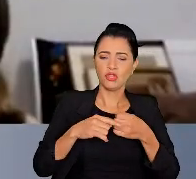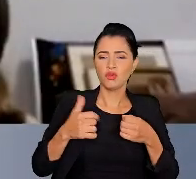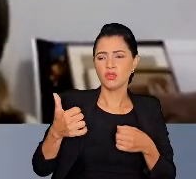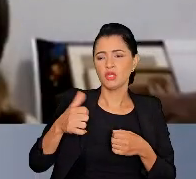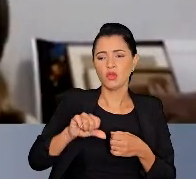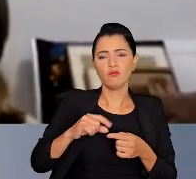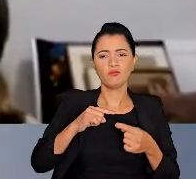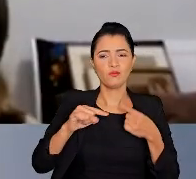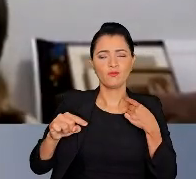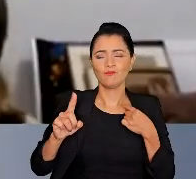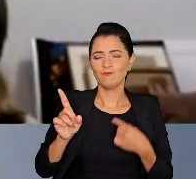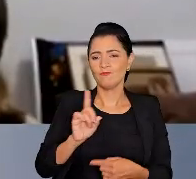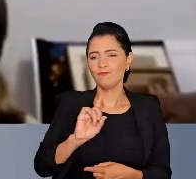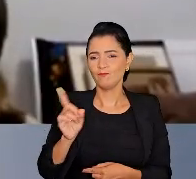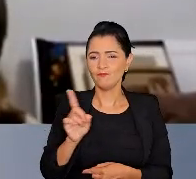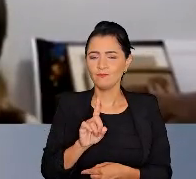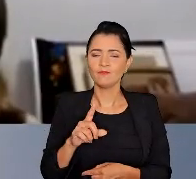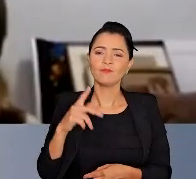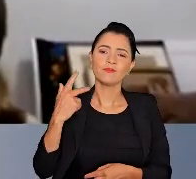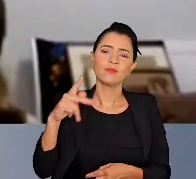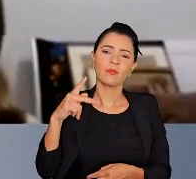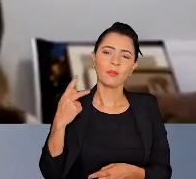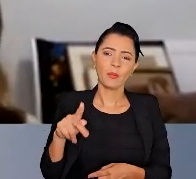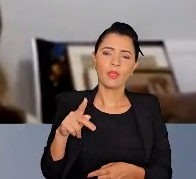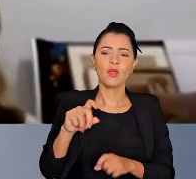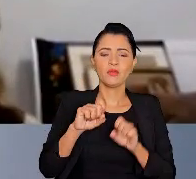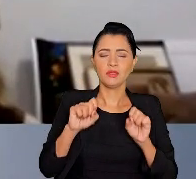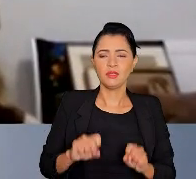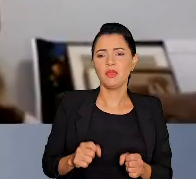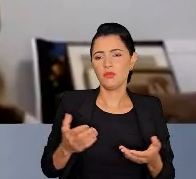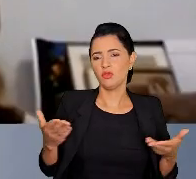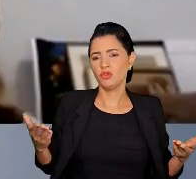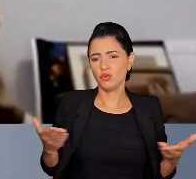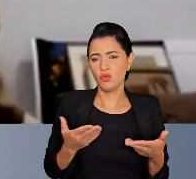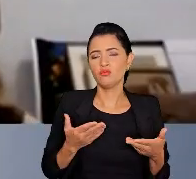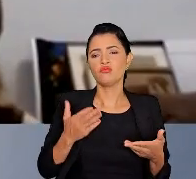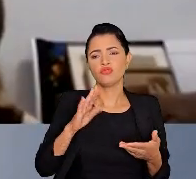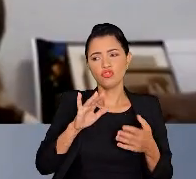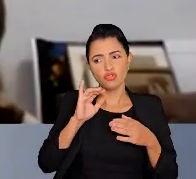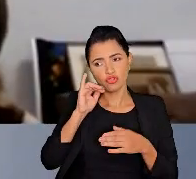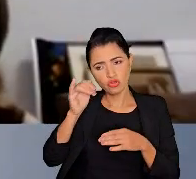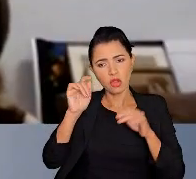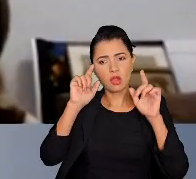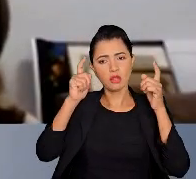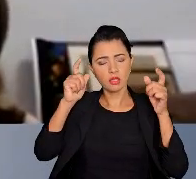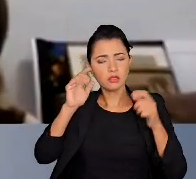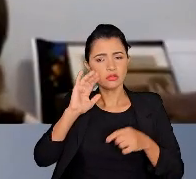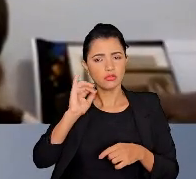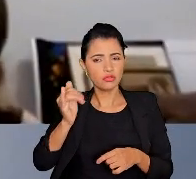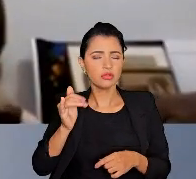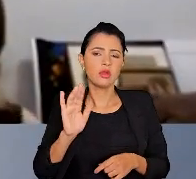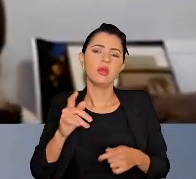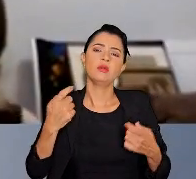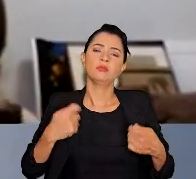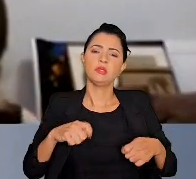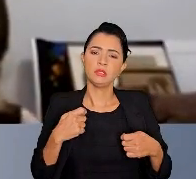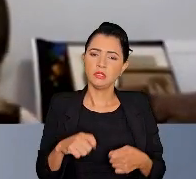para o sistema de hoje. Acho que, uma vez alertada, uma vez ela deve